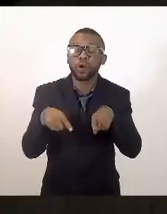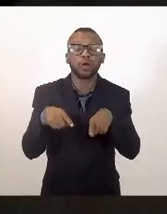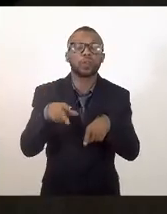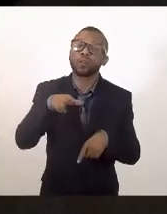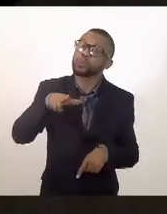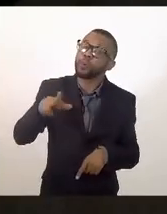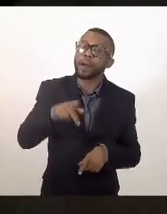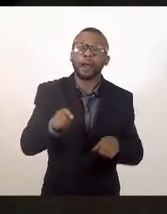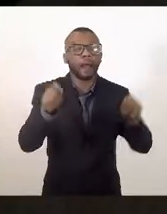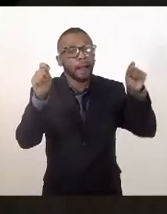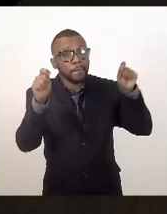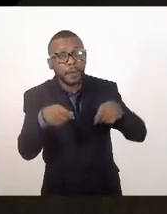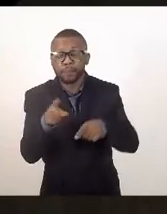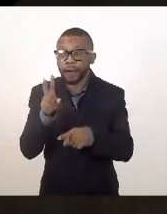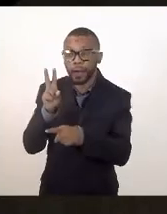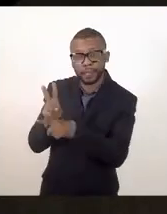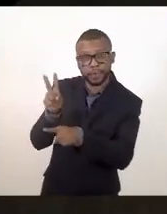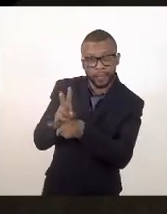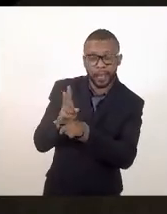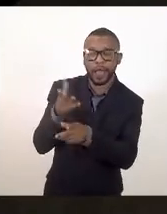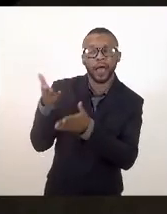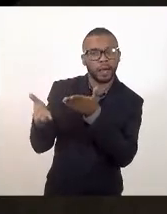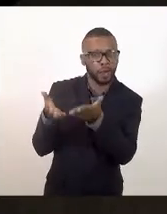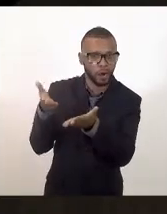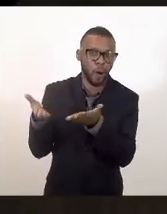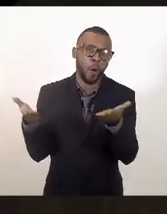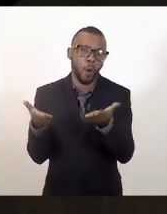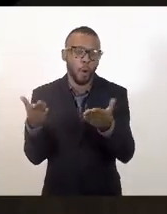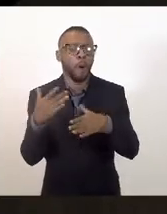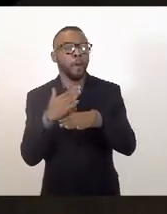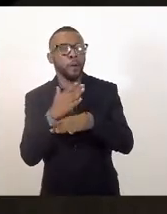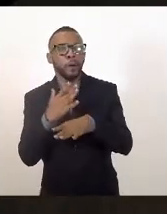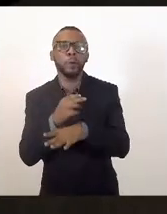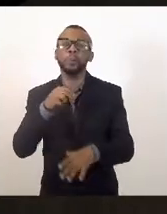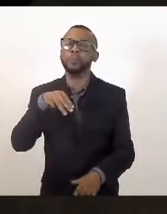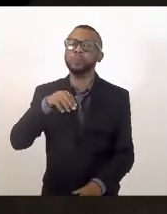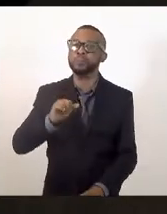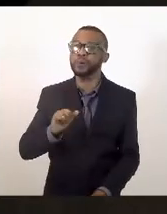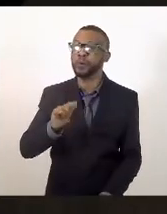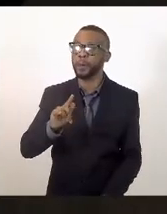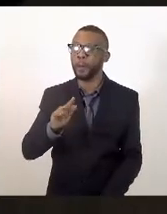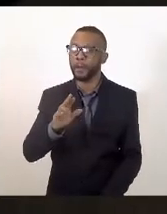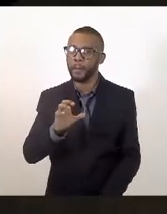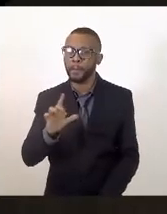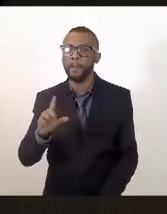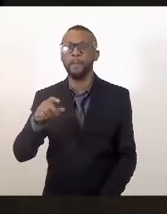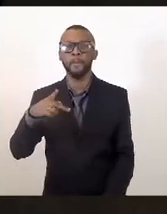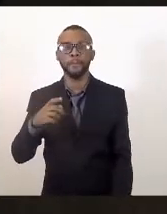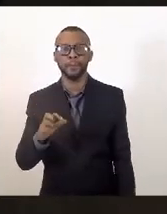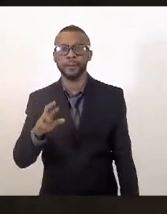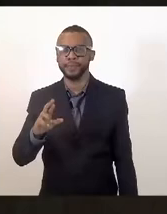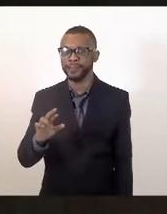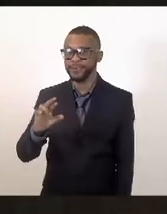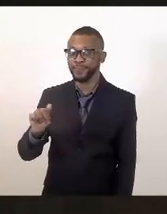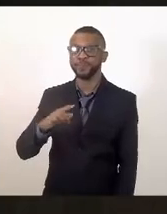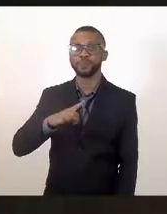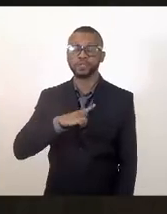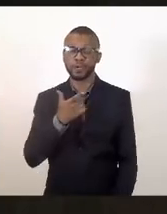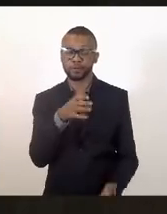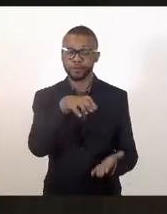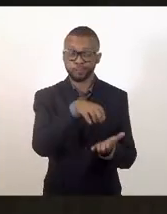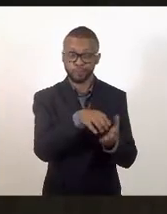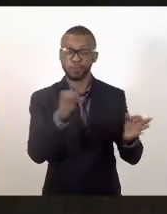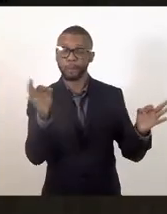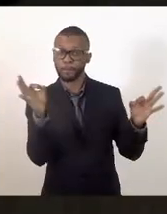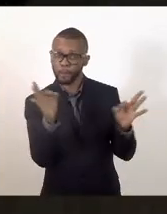capacitado para atender esse tipo de caso. Então, hoje, Miguel Pereira tem lá um equipamento importante, completo, e